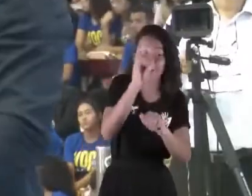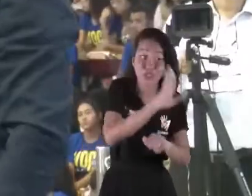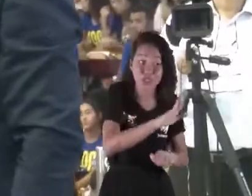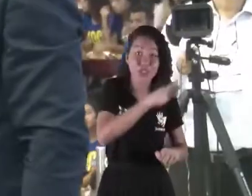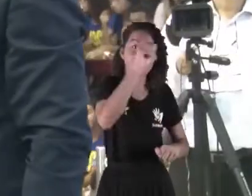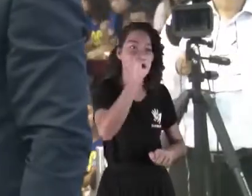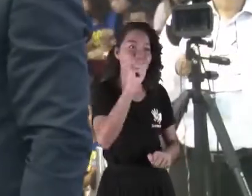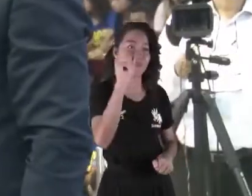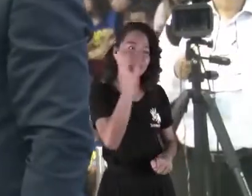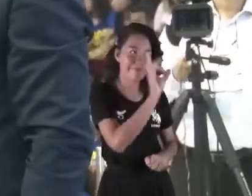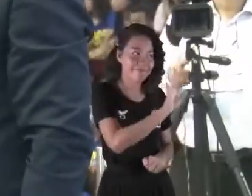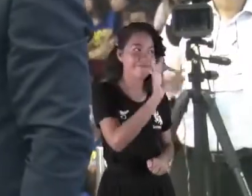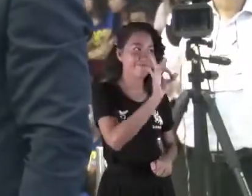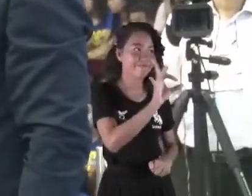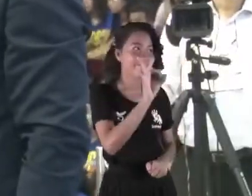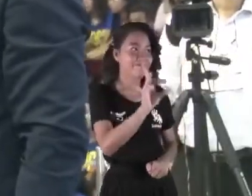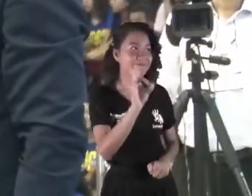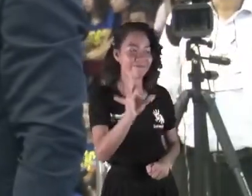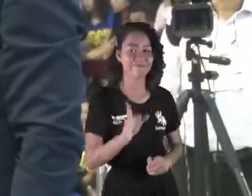chamou.